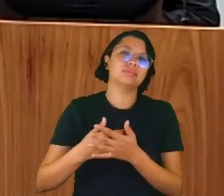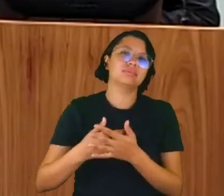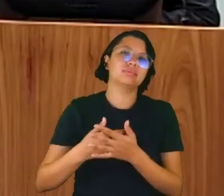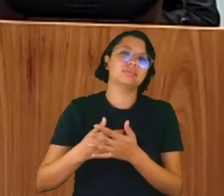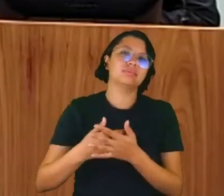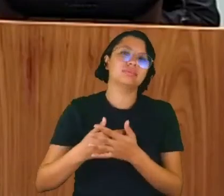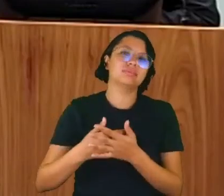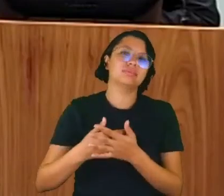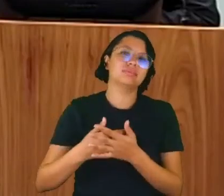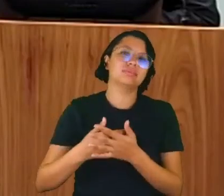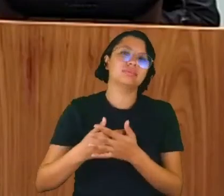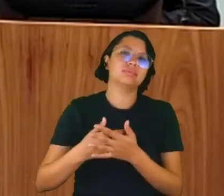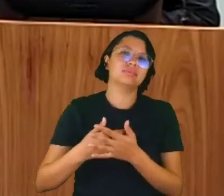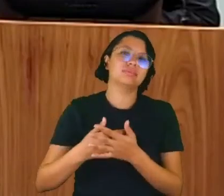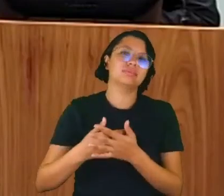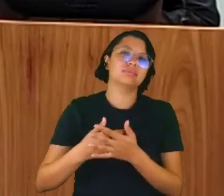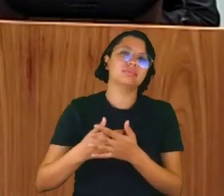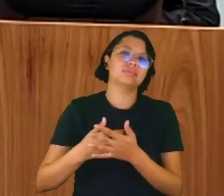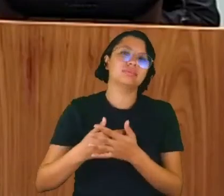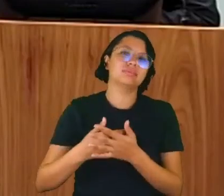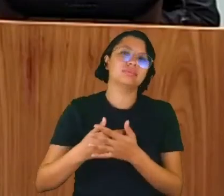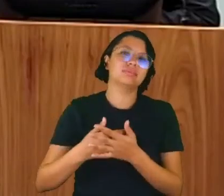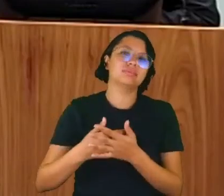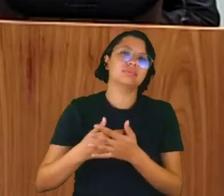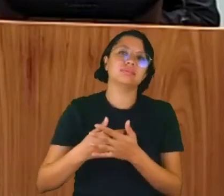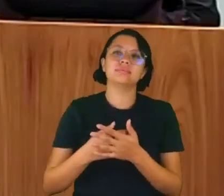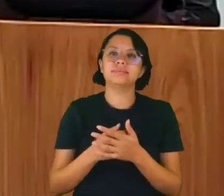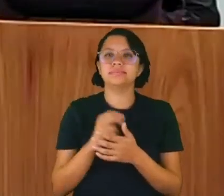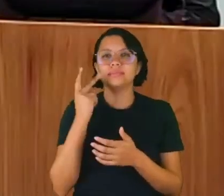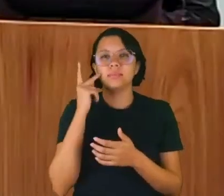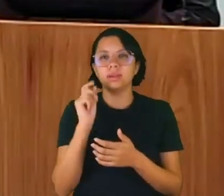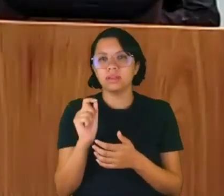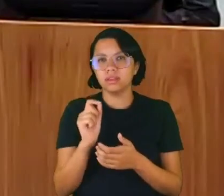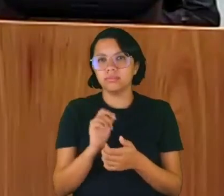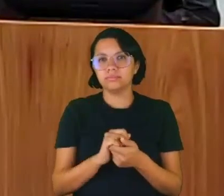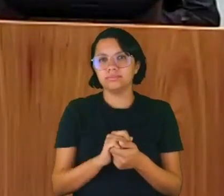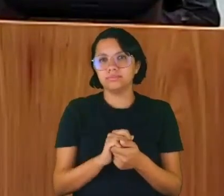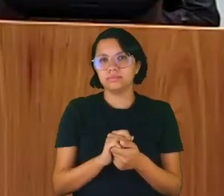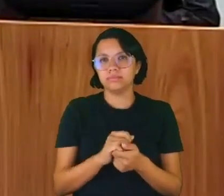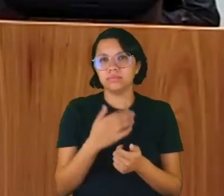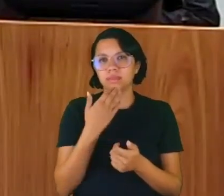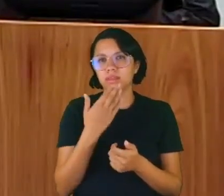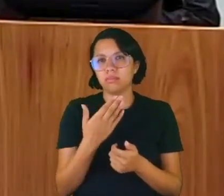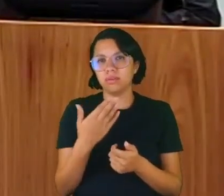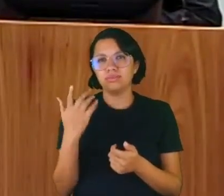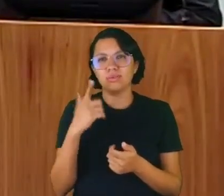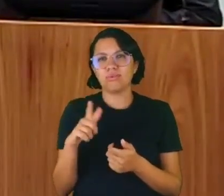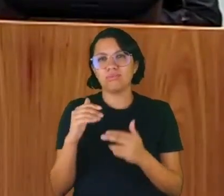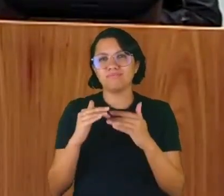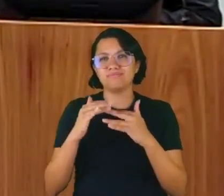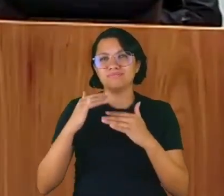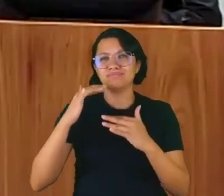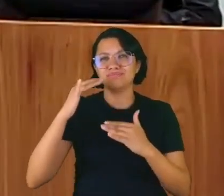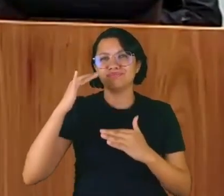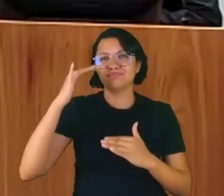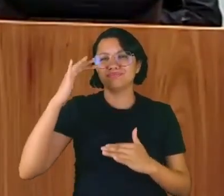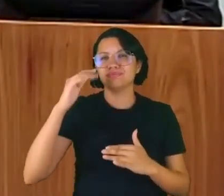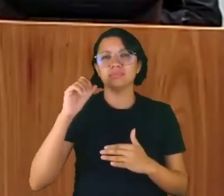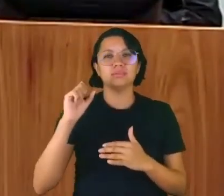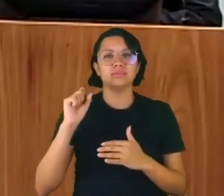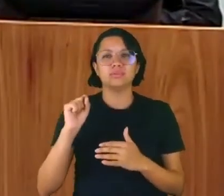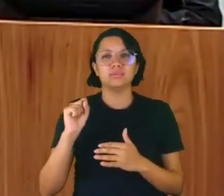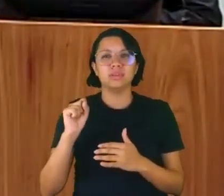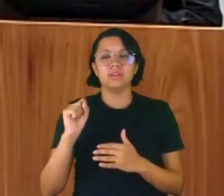O desembargador Nino Toldo e o ministro Paulo Dias de Moura Ribeiro se entreolham. as demandas continuem tão altas no Superior Tribunal de